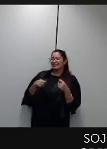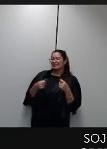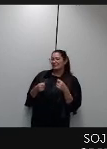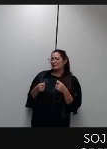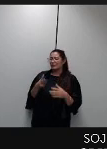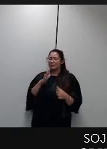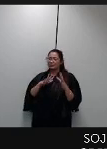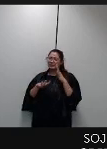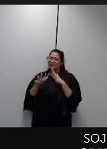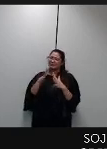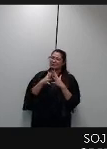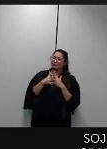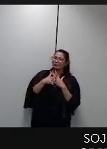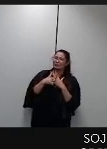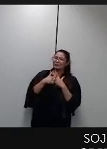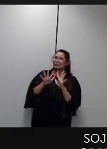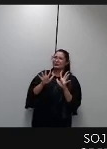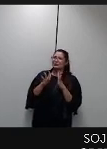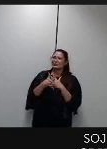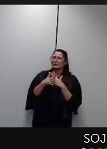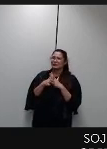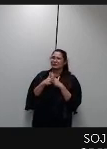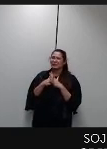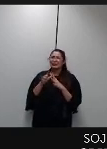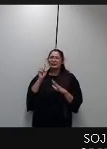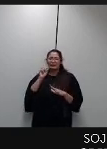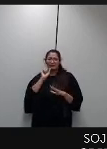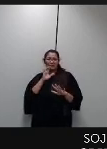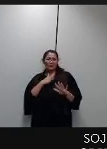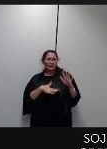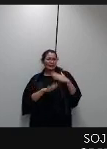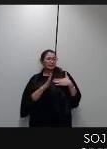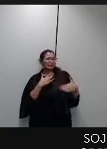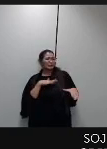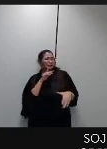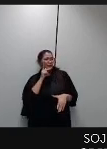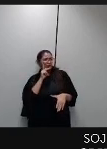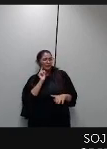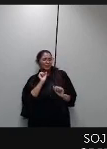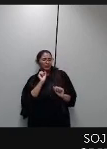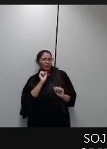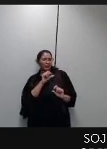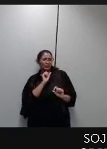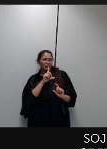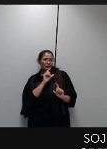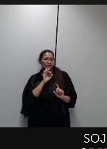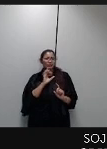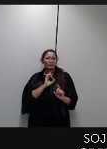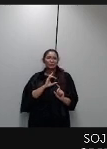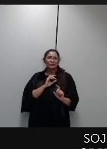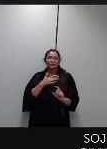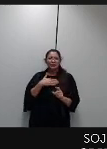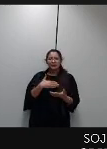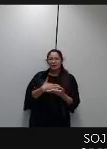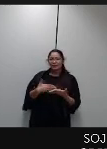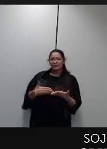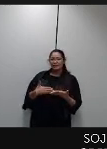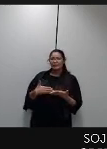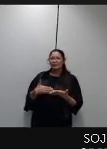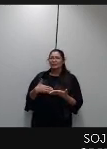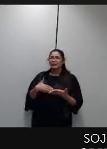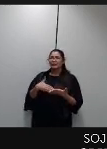mas administrar a gente avaliar deixa eu fazer uma observação assim como a gente tá com o adiantado já da hora que a gente tá chegando aqui já no